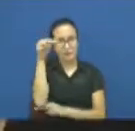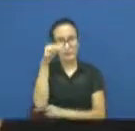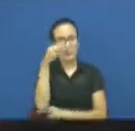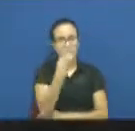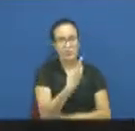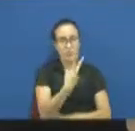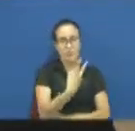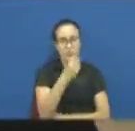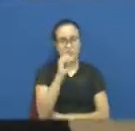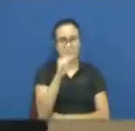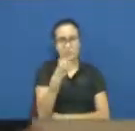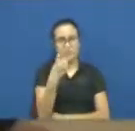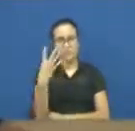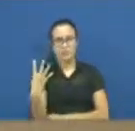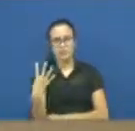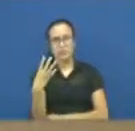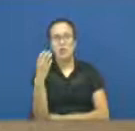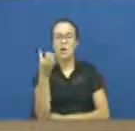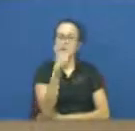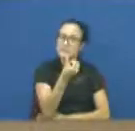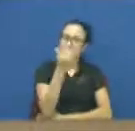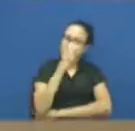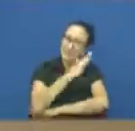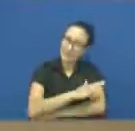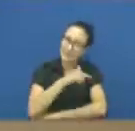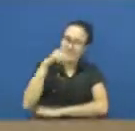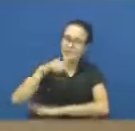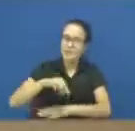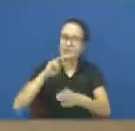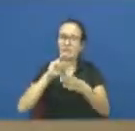18 horas, aqui, no plenário da Câmara